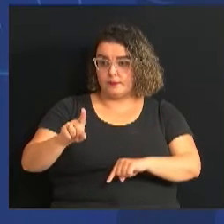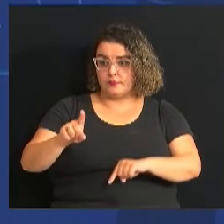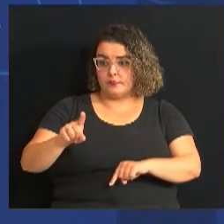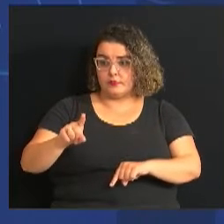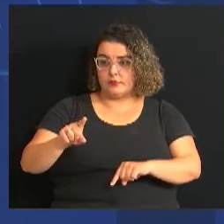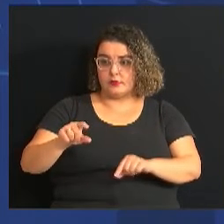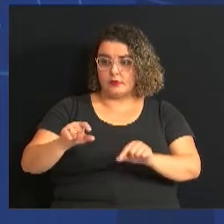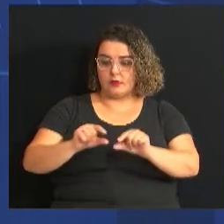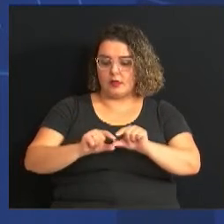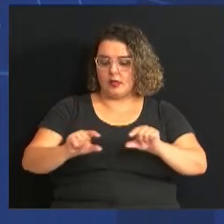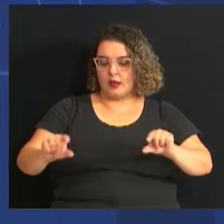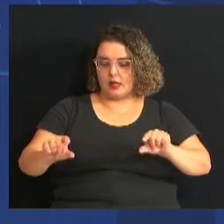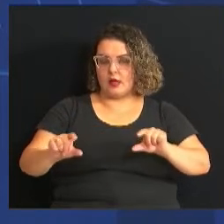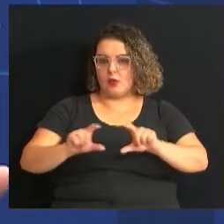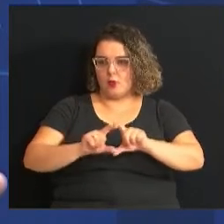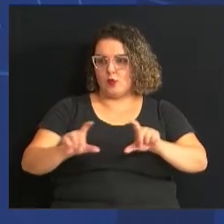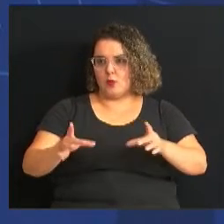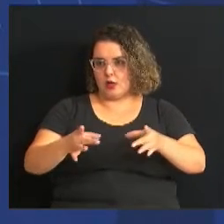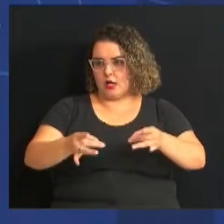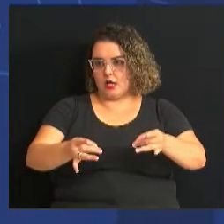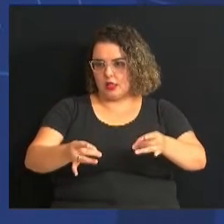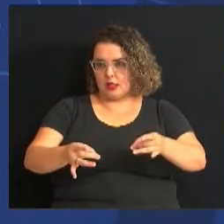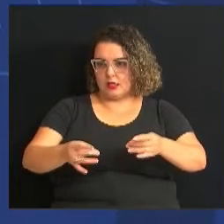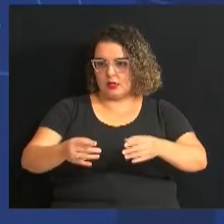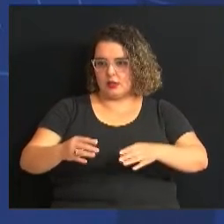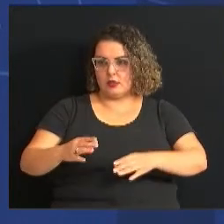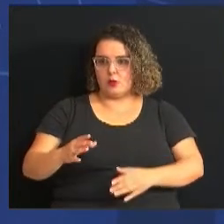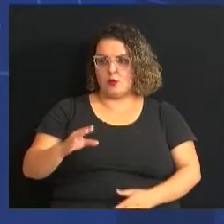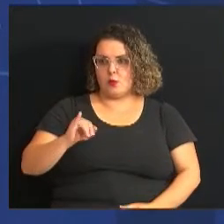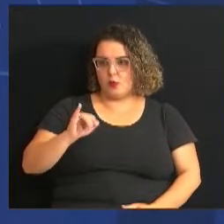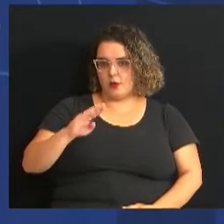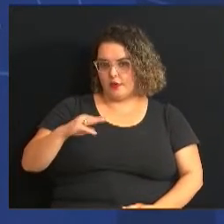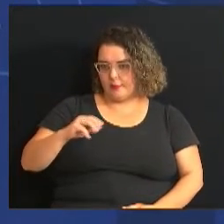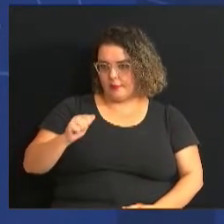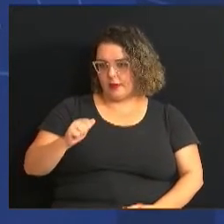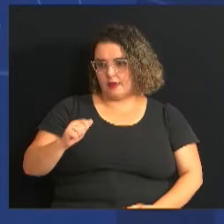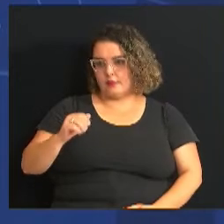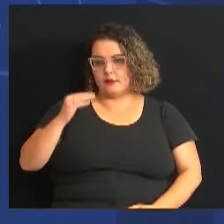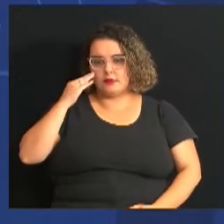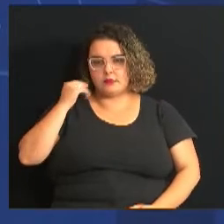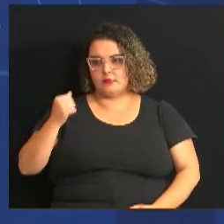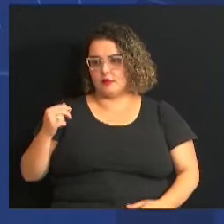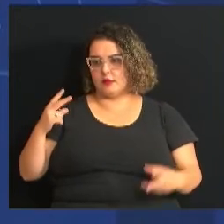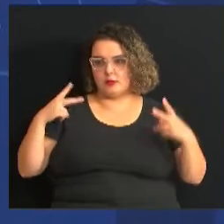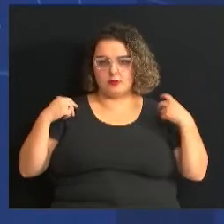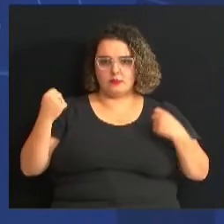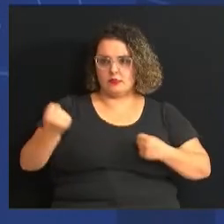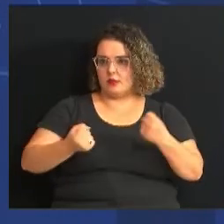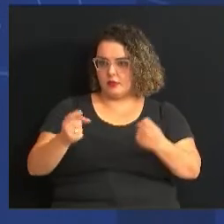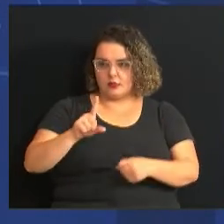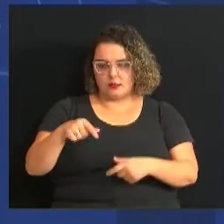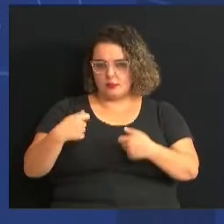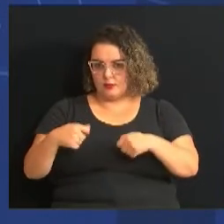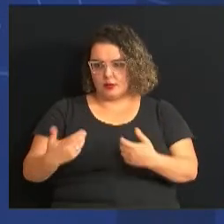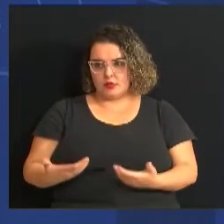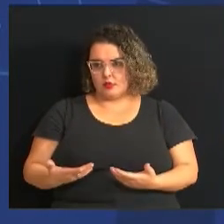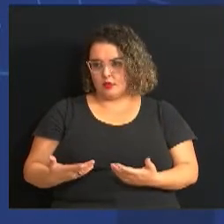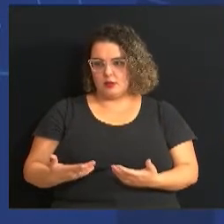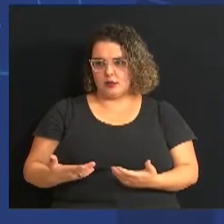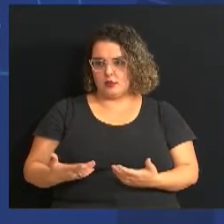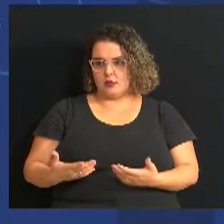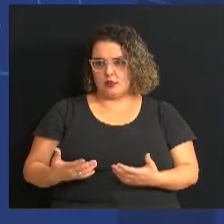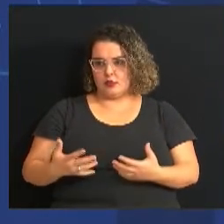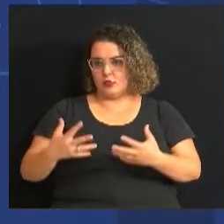placa, aquele adesivo que ficava na porta, um imã, né, para identificar o motorista. Aquilo não é necessário, os dados do motorista estão